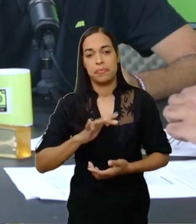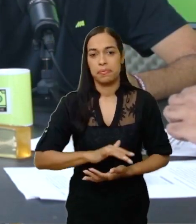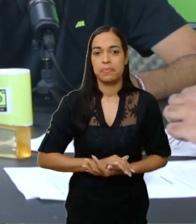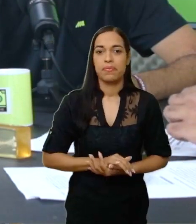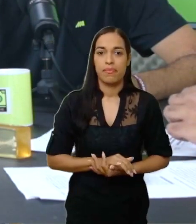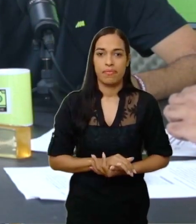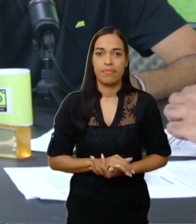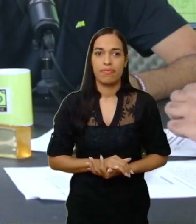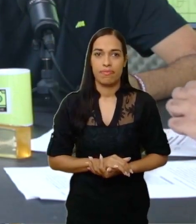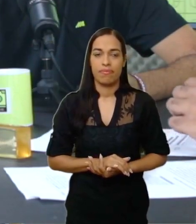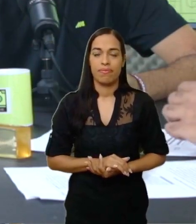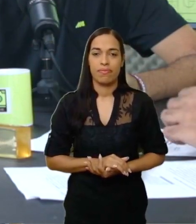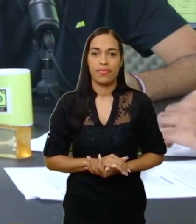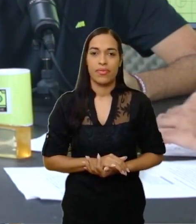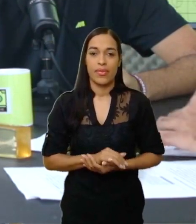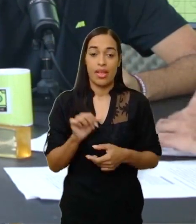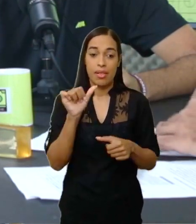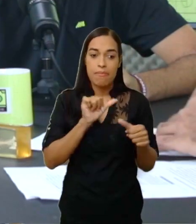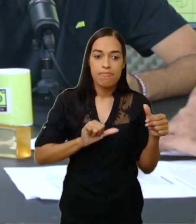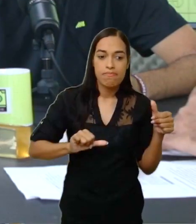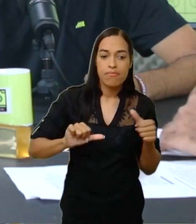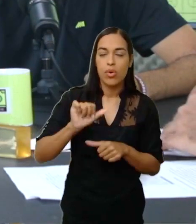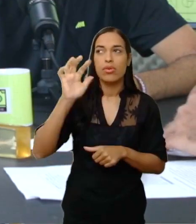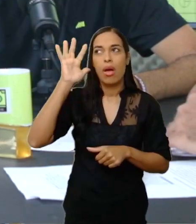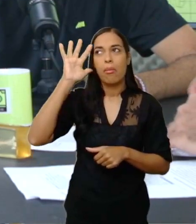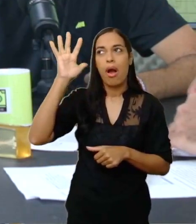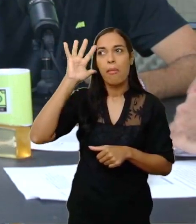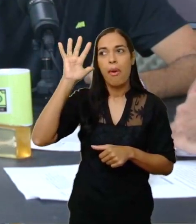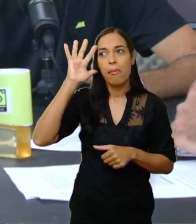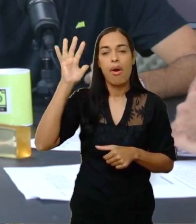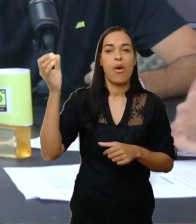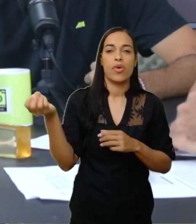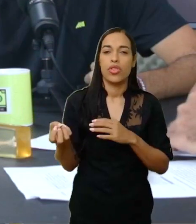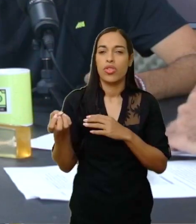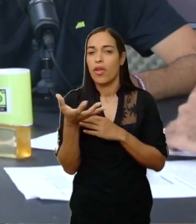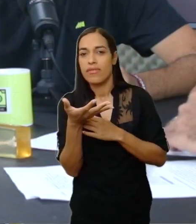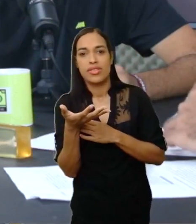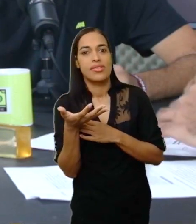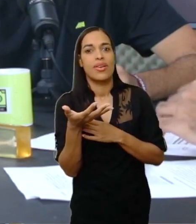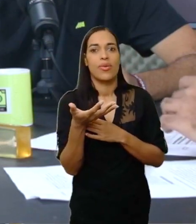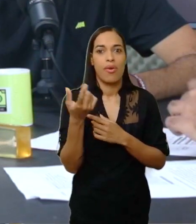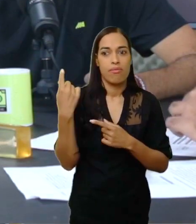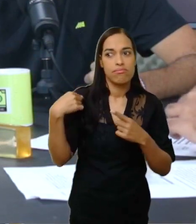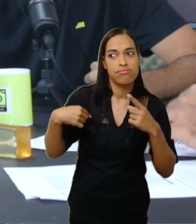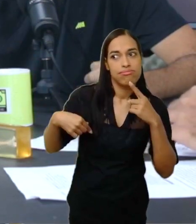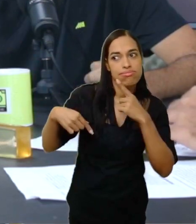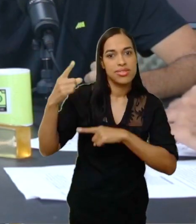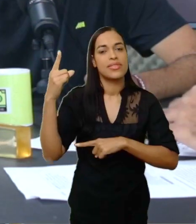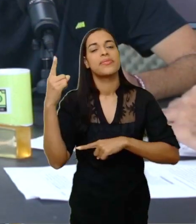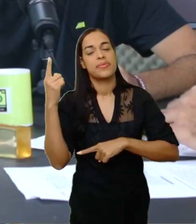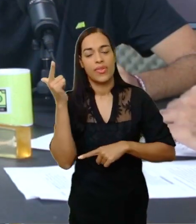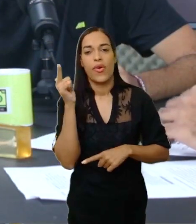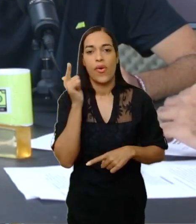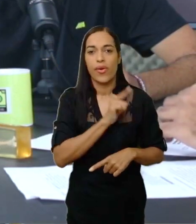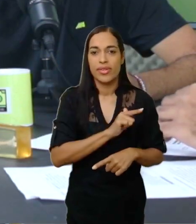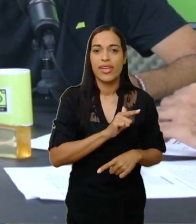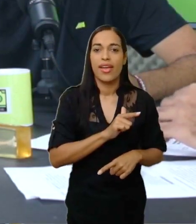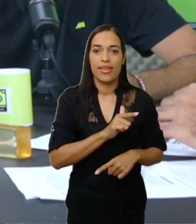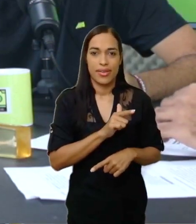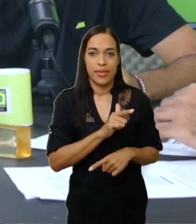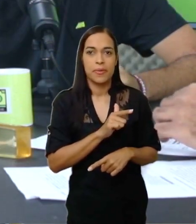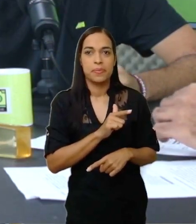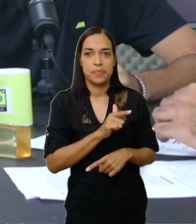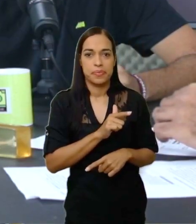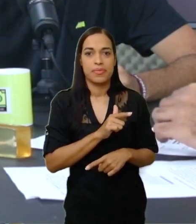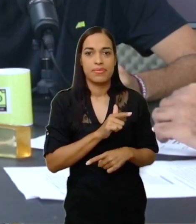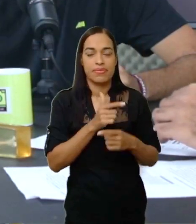a partir do momento que ela muda a cabeça da pessoa, ela traz uma inovação, né? Você consegue,